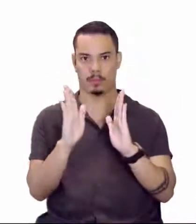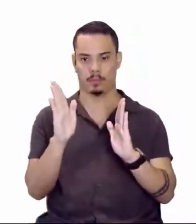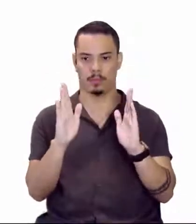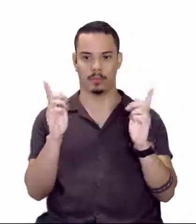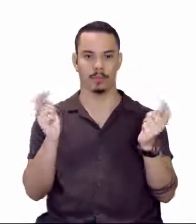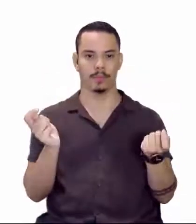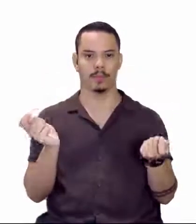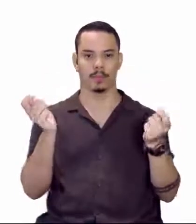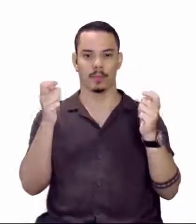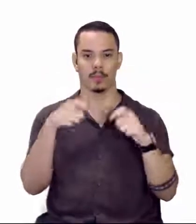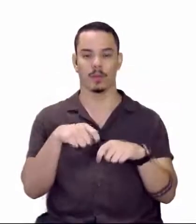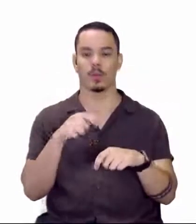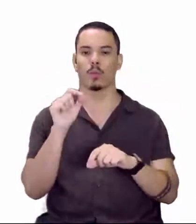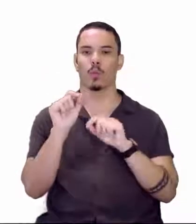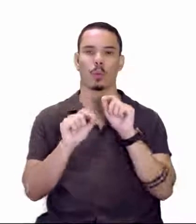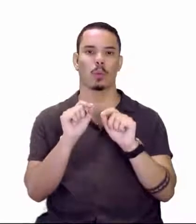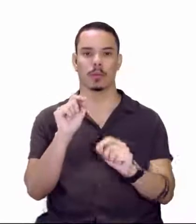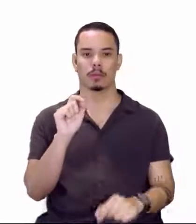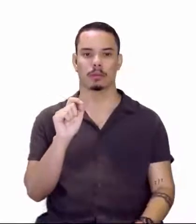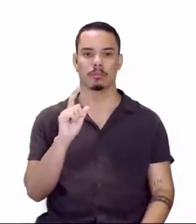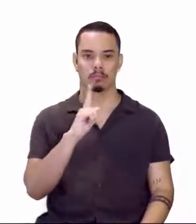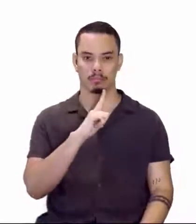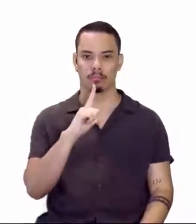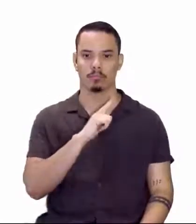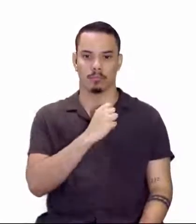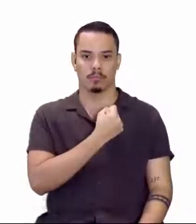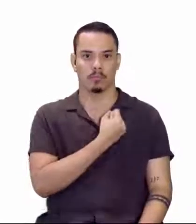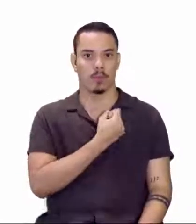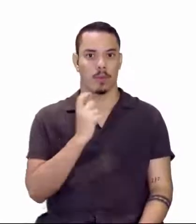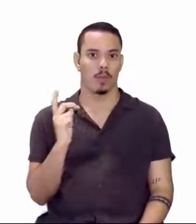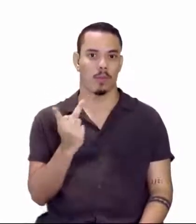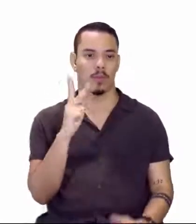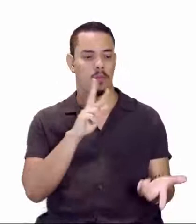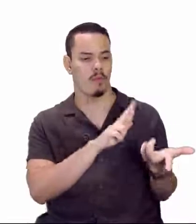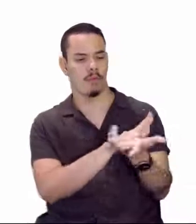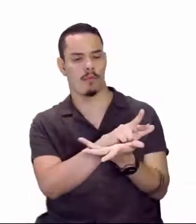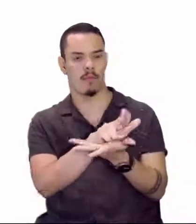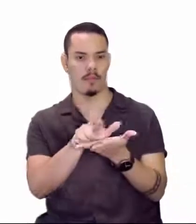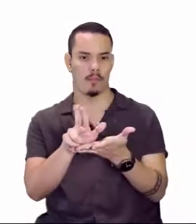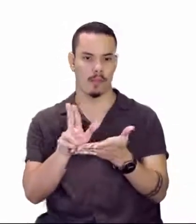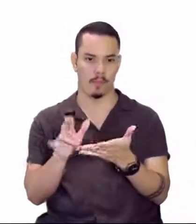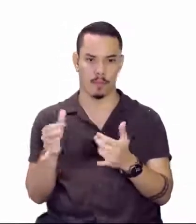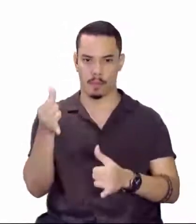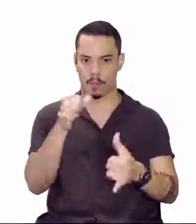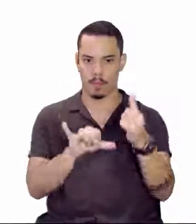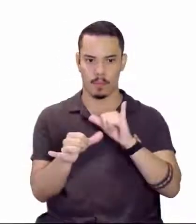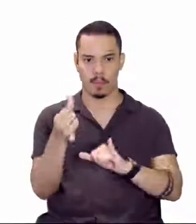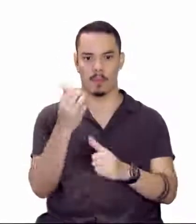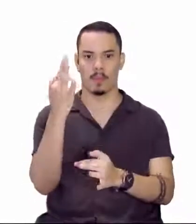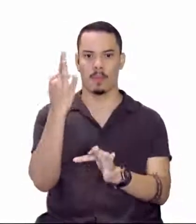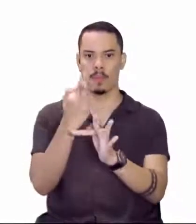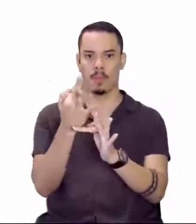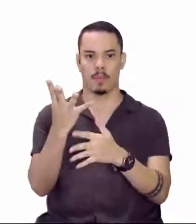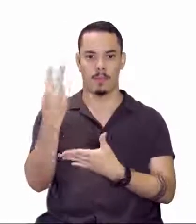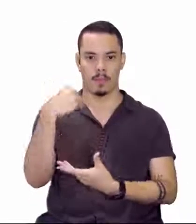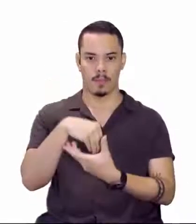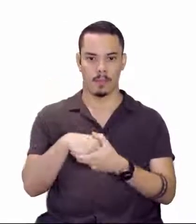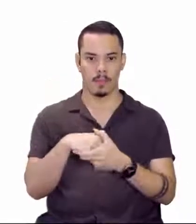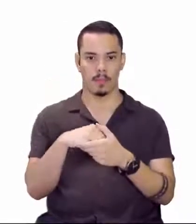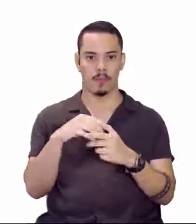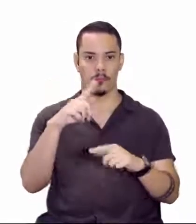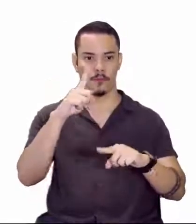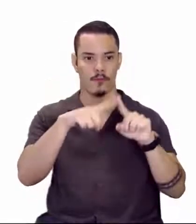eles possuem um valor de várias propriedades químicas e físicas, variando de um